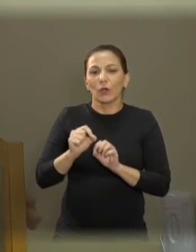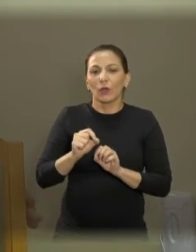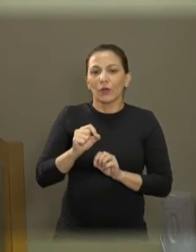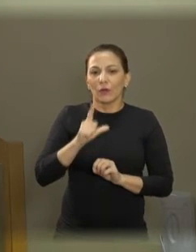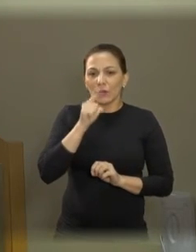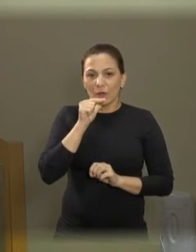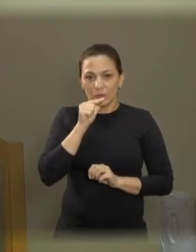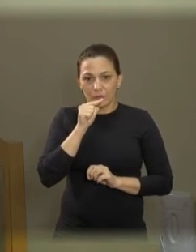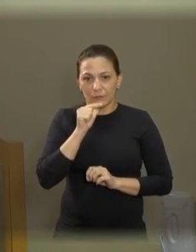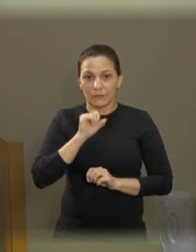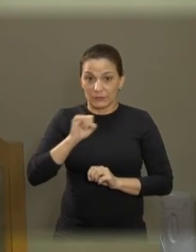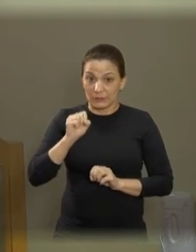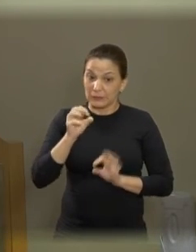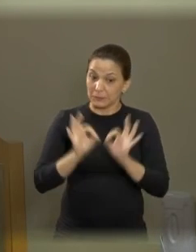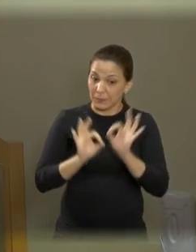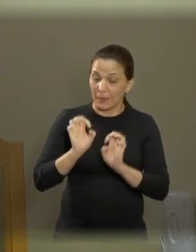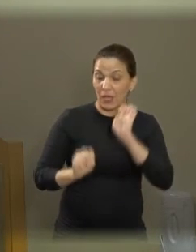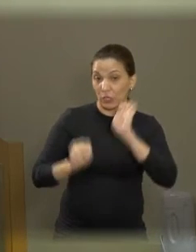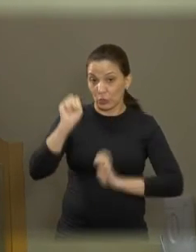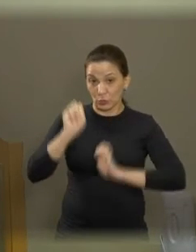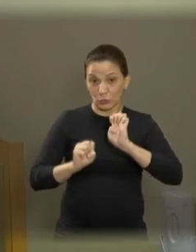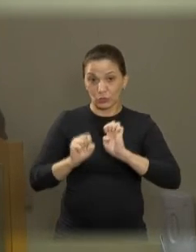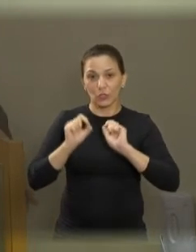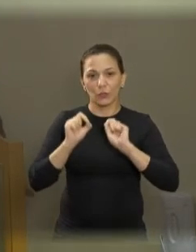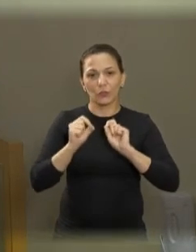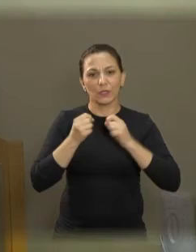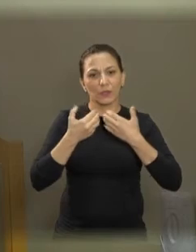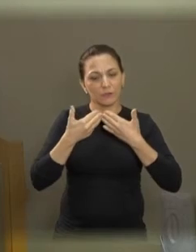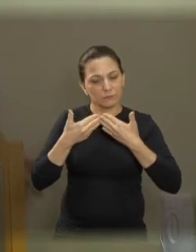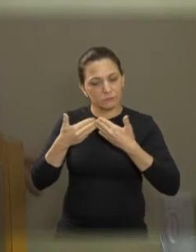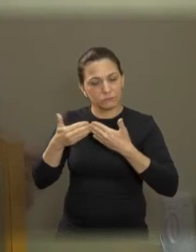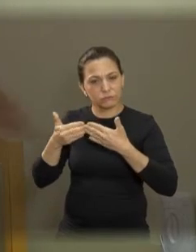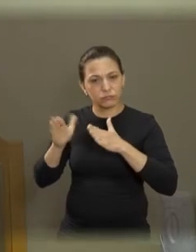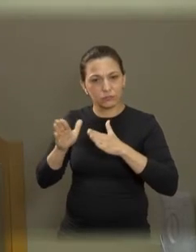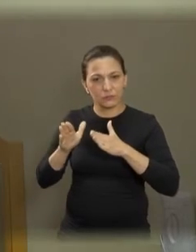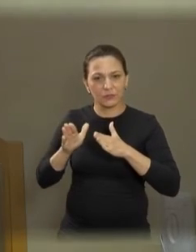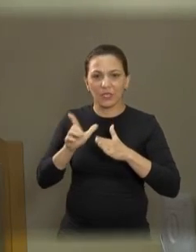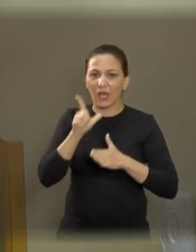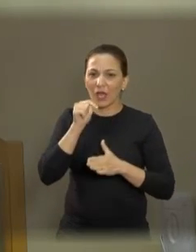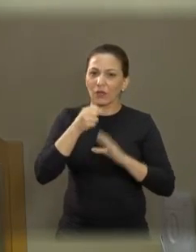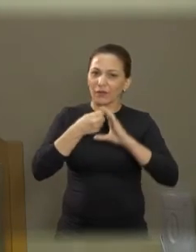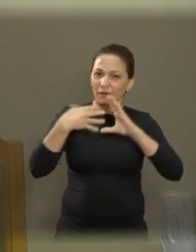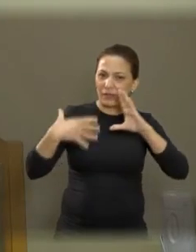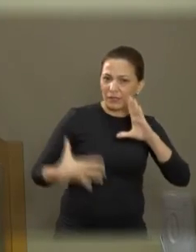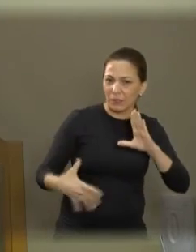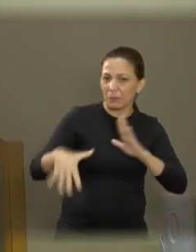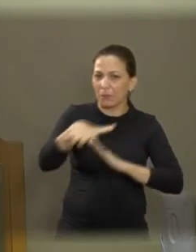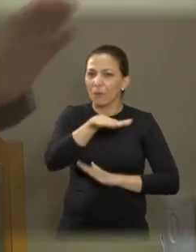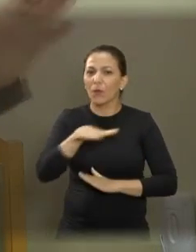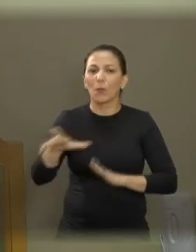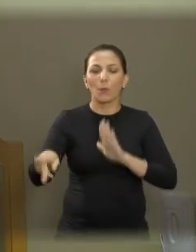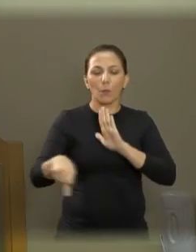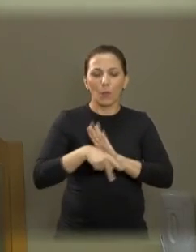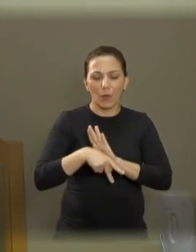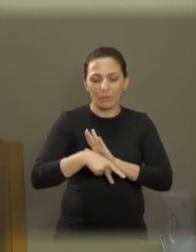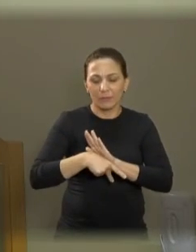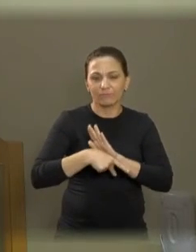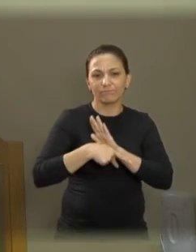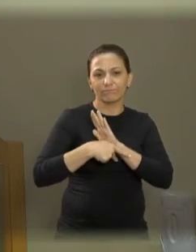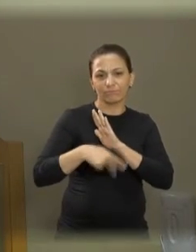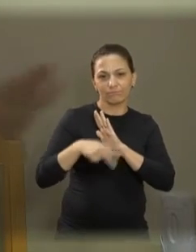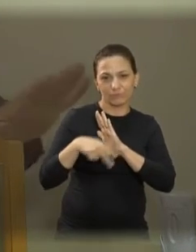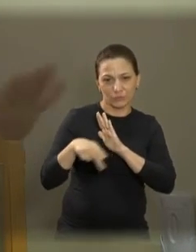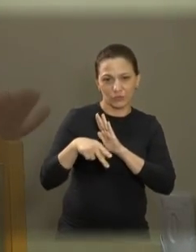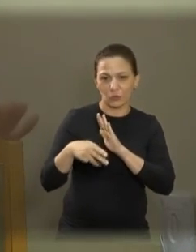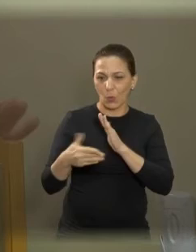eu for industrializar. Então, vamos abrindo o pacote água. A água tem características físico-químicas próprias e